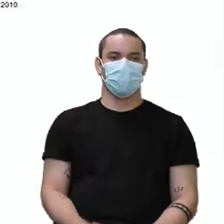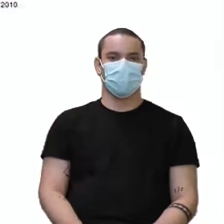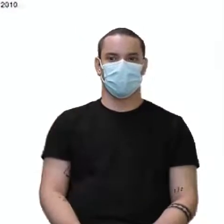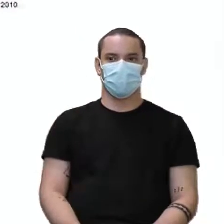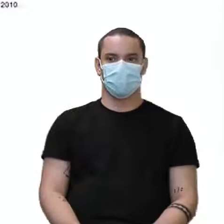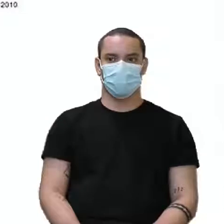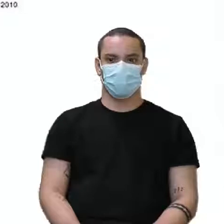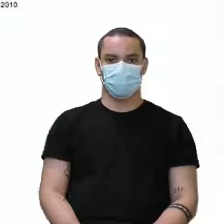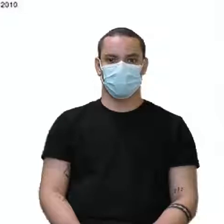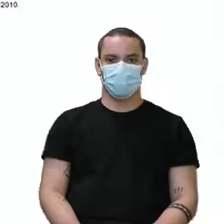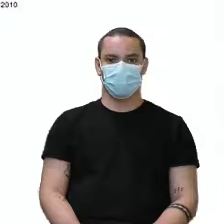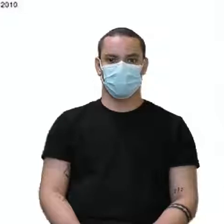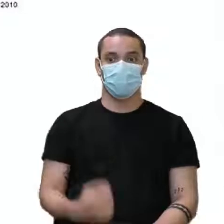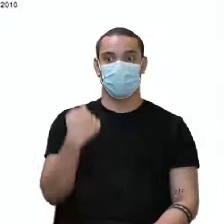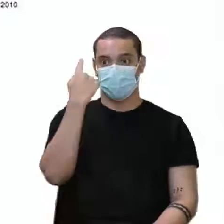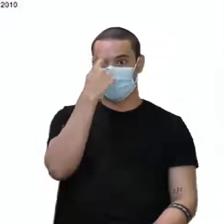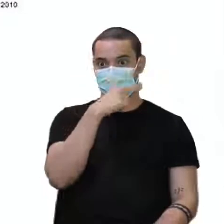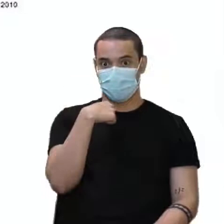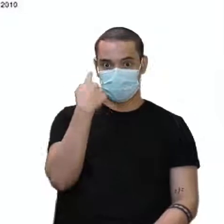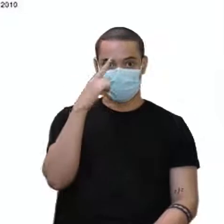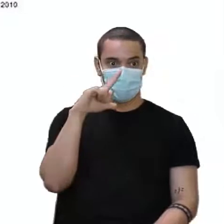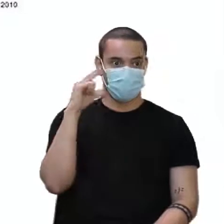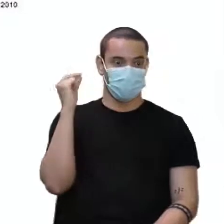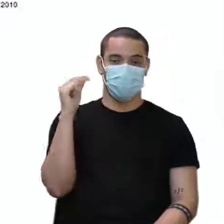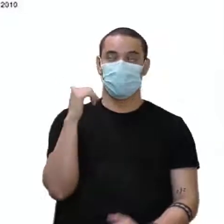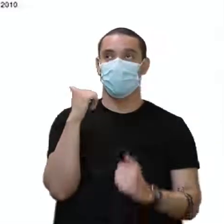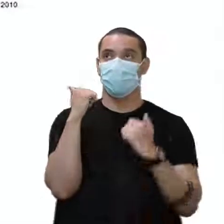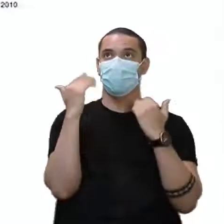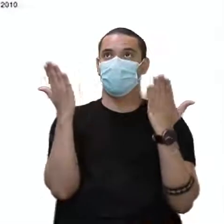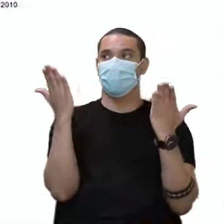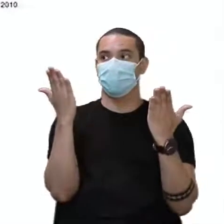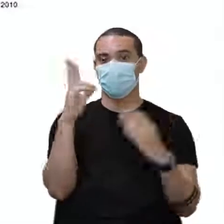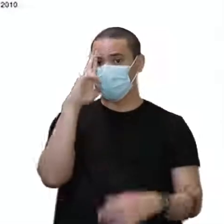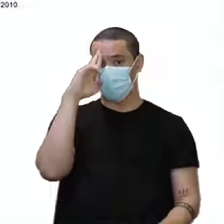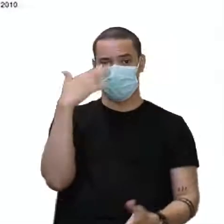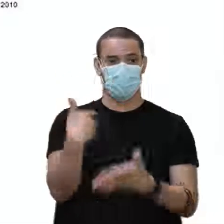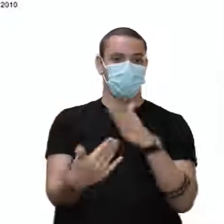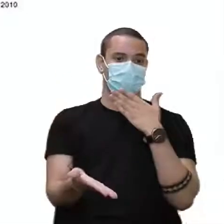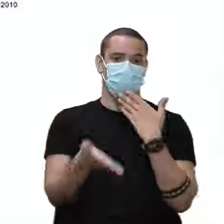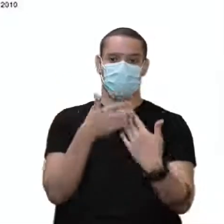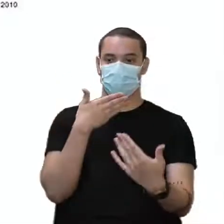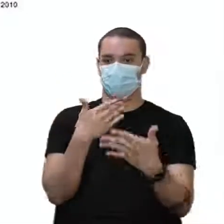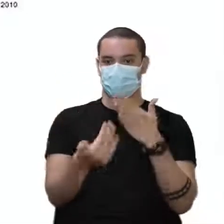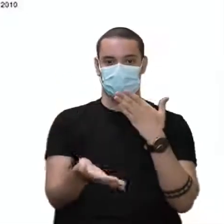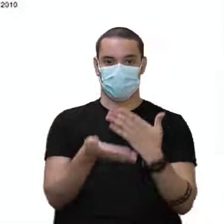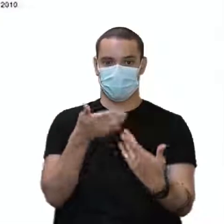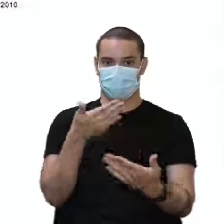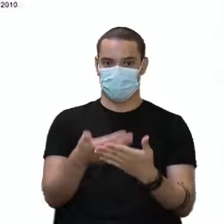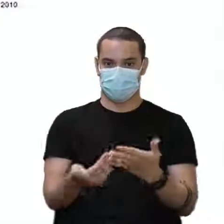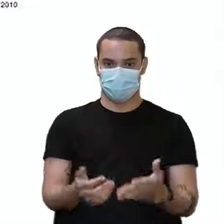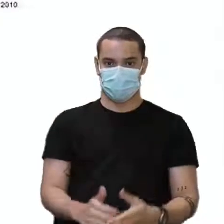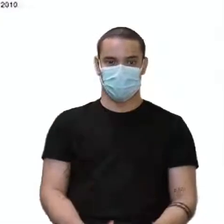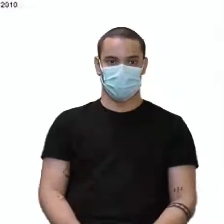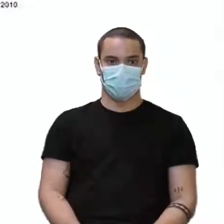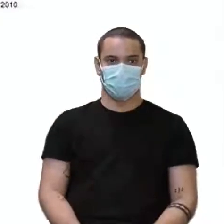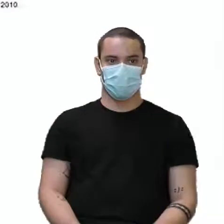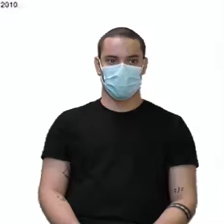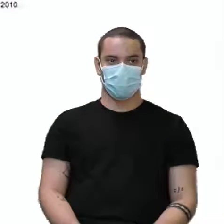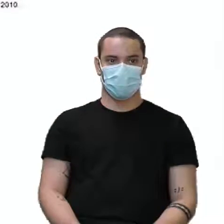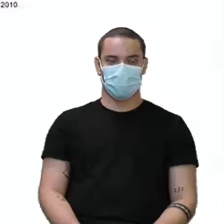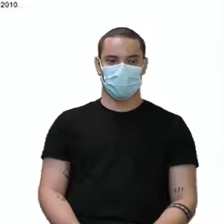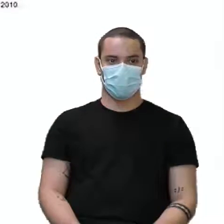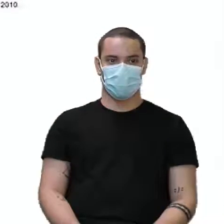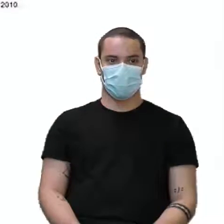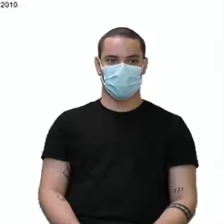gente, olha a cara desse gatinho, tá nem aí pro dono dele. E o dono também não fica longe com esse olhar. É um olhar bem assim, os